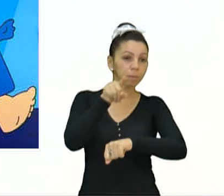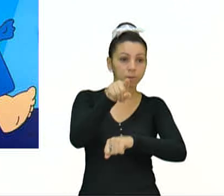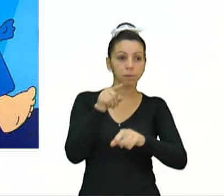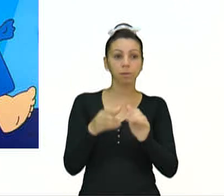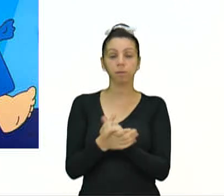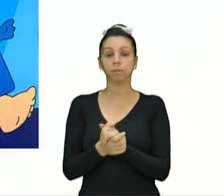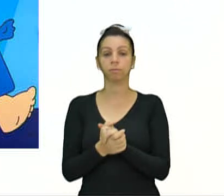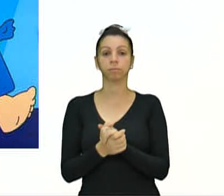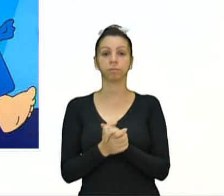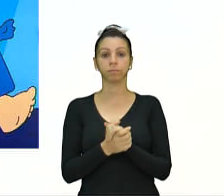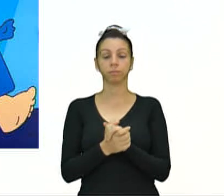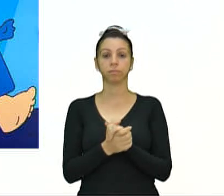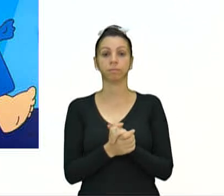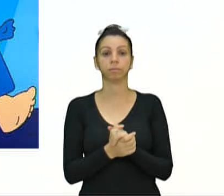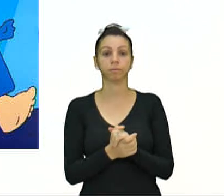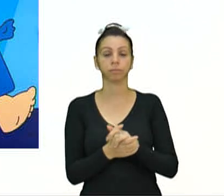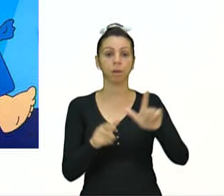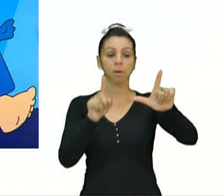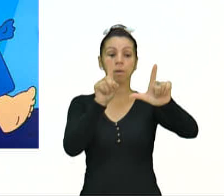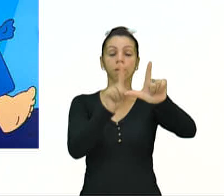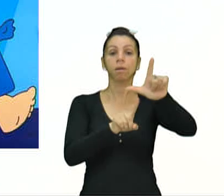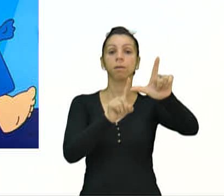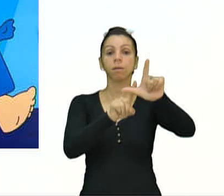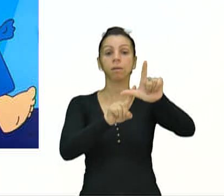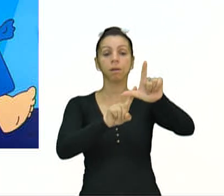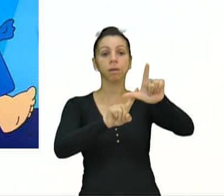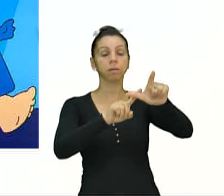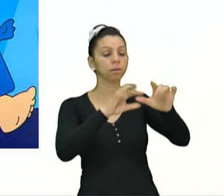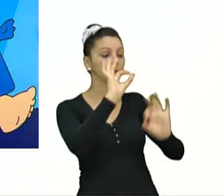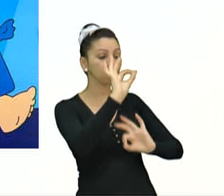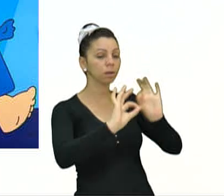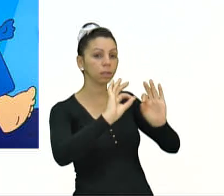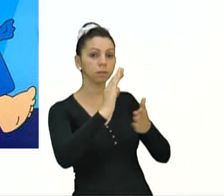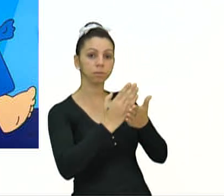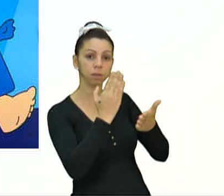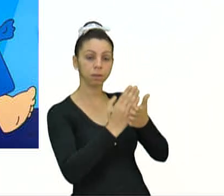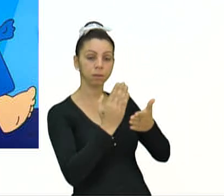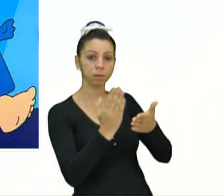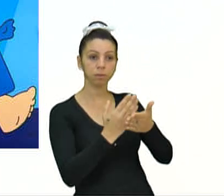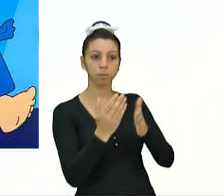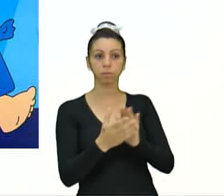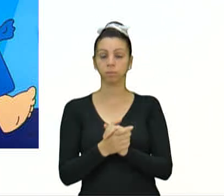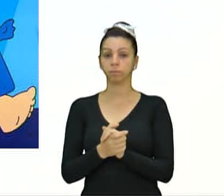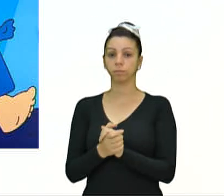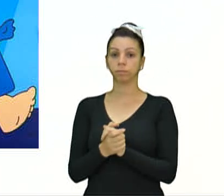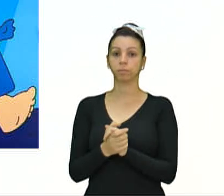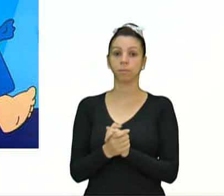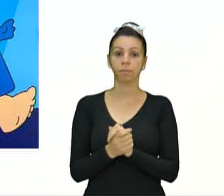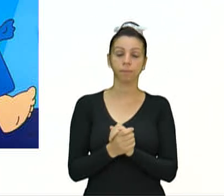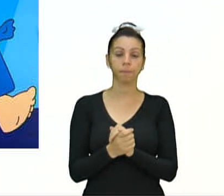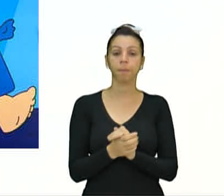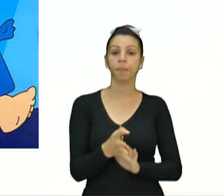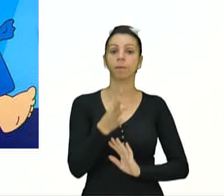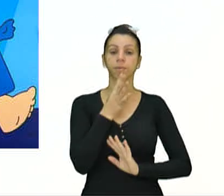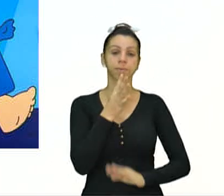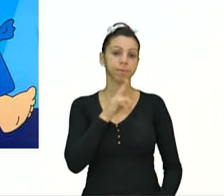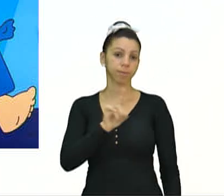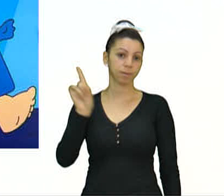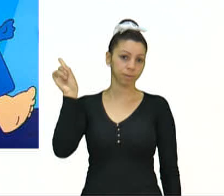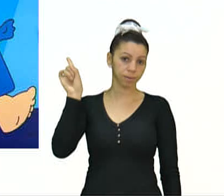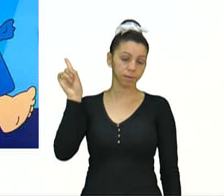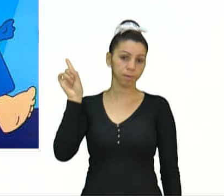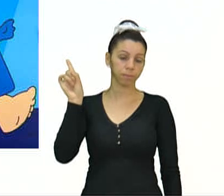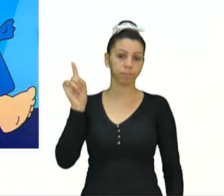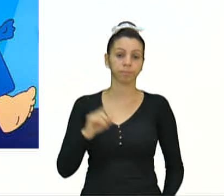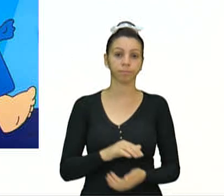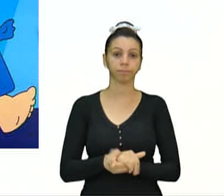possam colocar as letras, organizem no caderno de vocês, depois vocês podem acessar a plataforma melhor, para vocês poderem conhecer um pouquinho